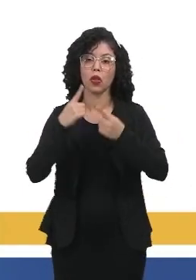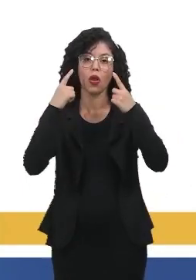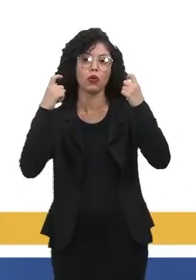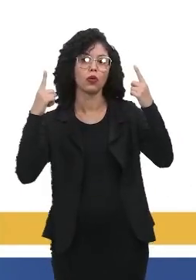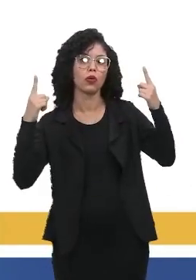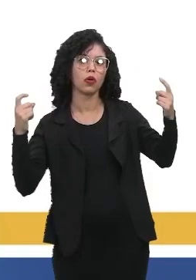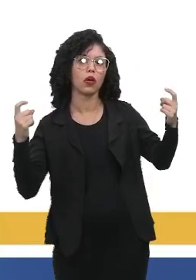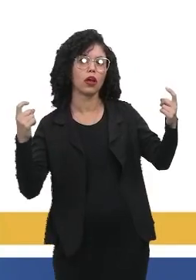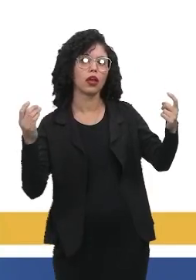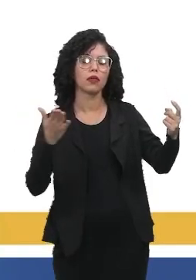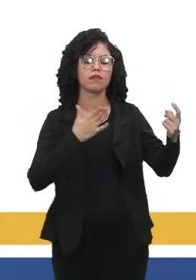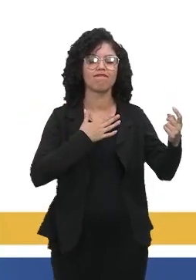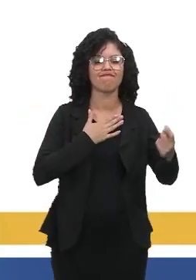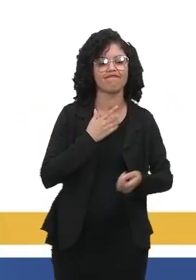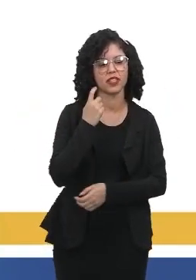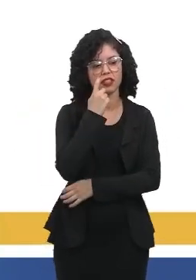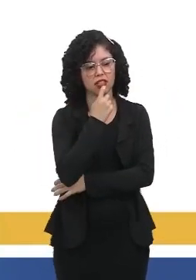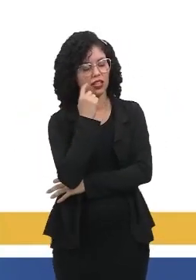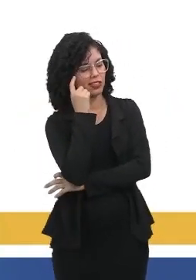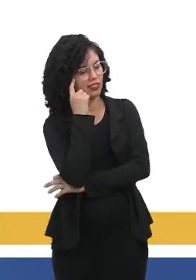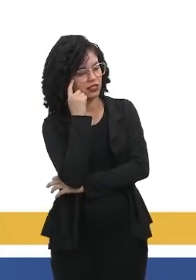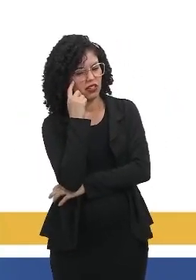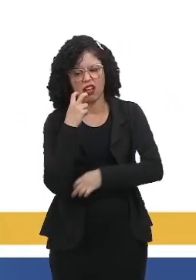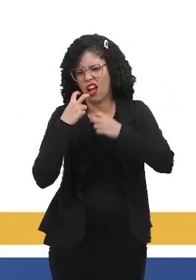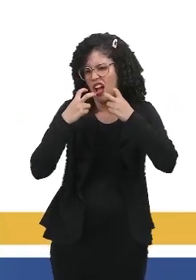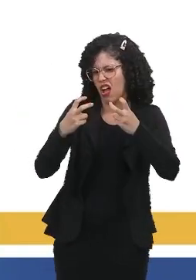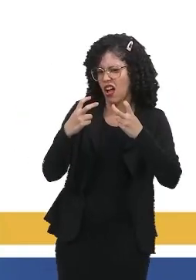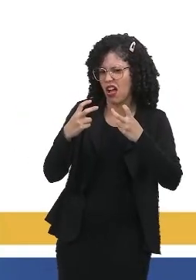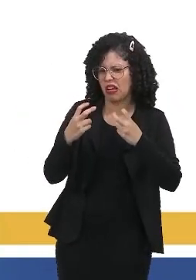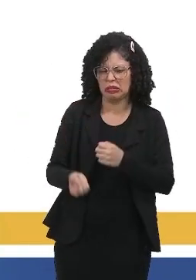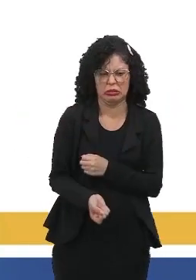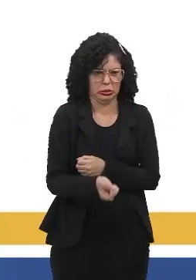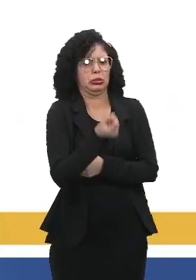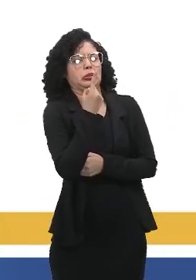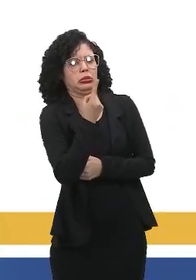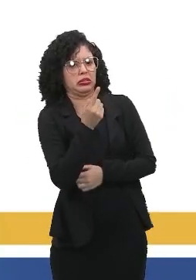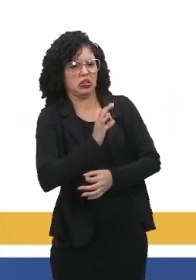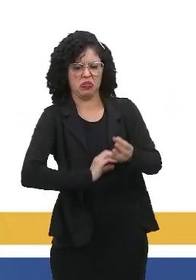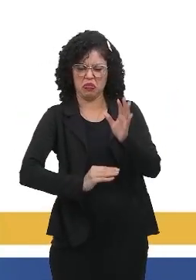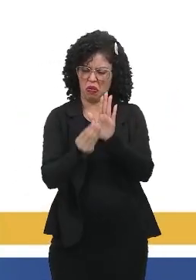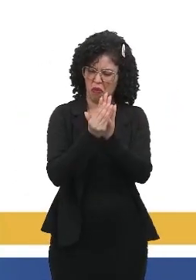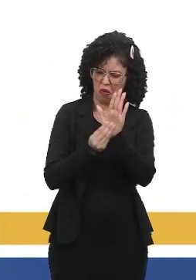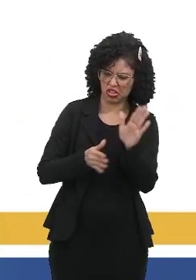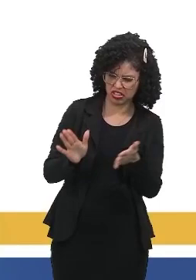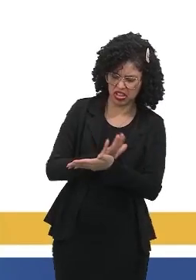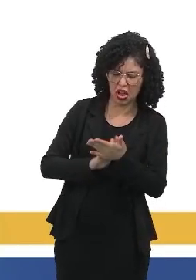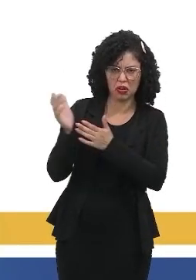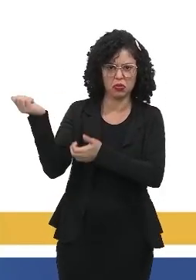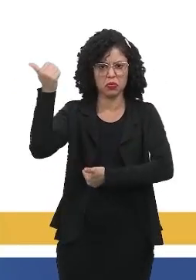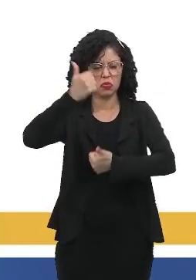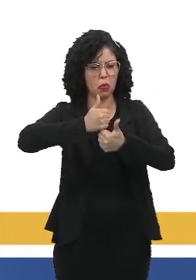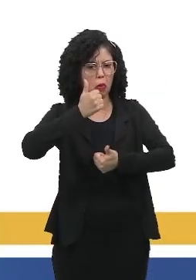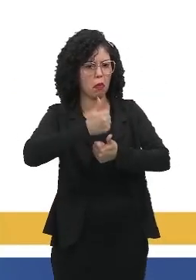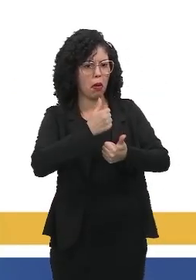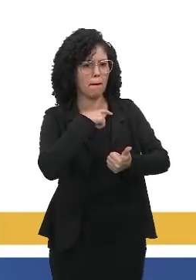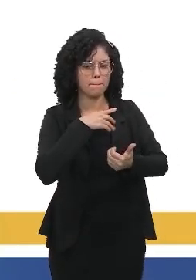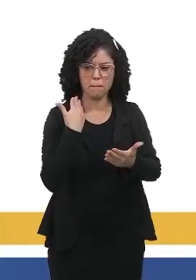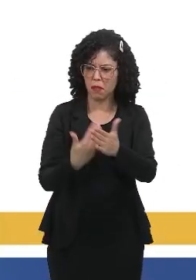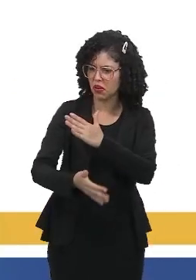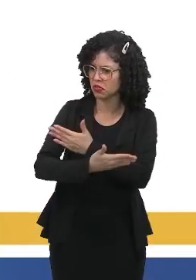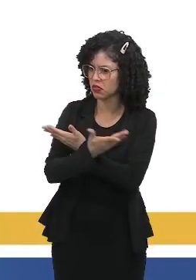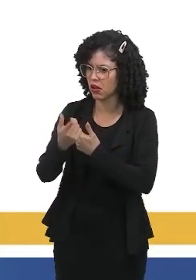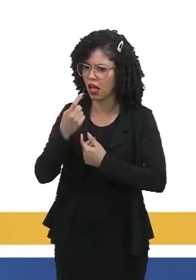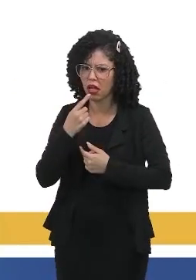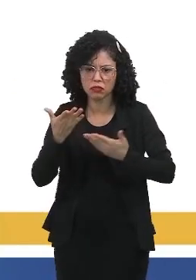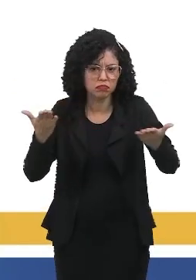som que deixou minha boca era uma aberração uma desordem como se no lugar do Pedaço perdido da